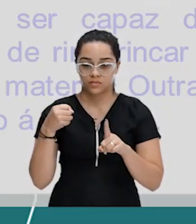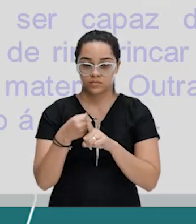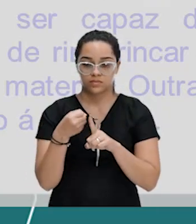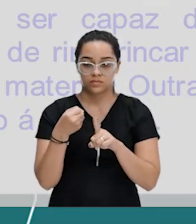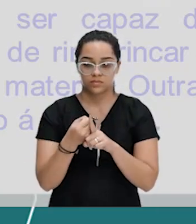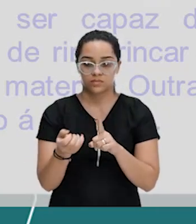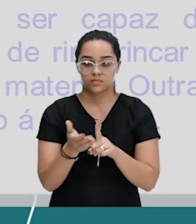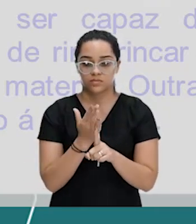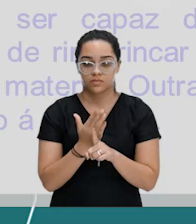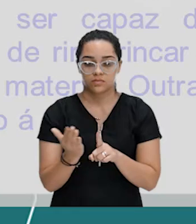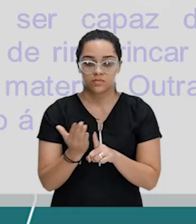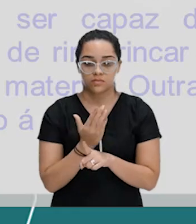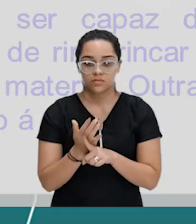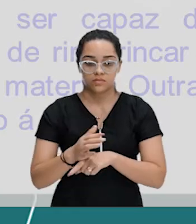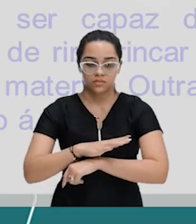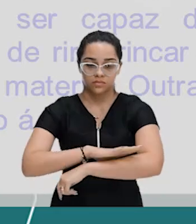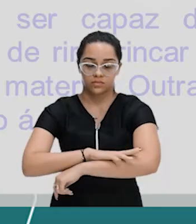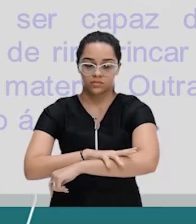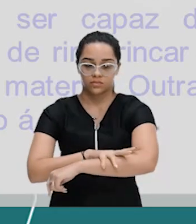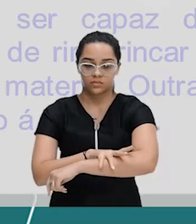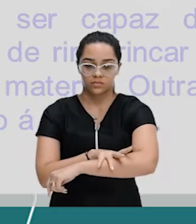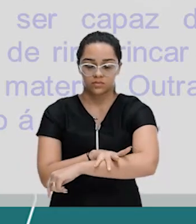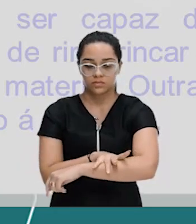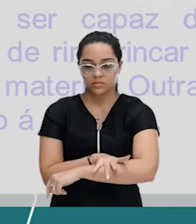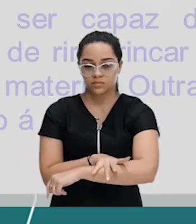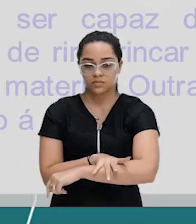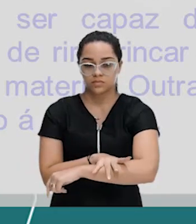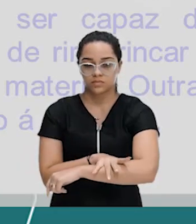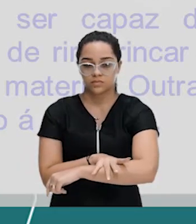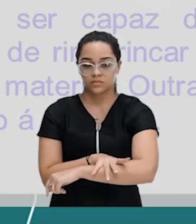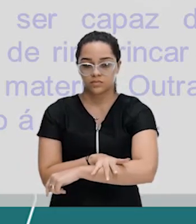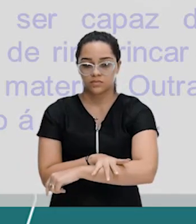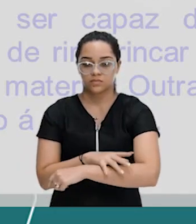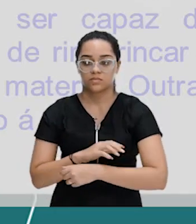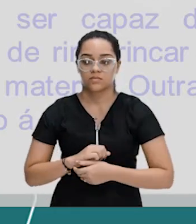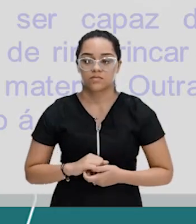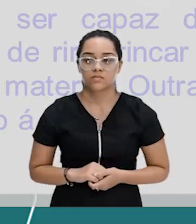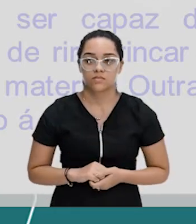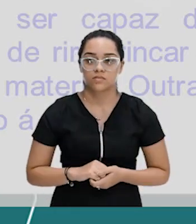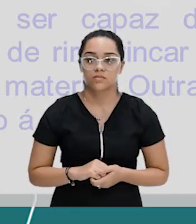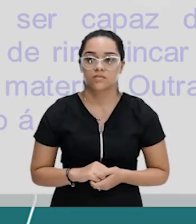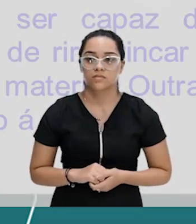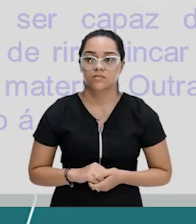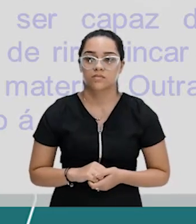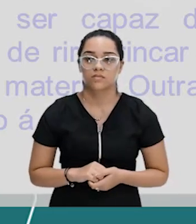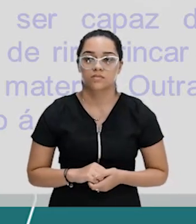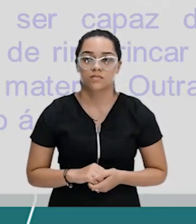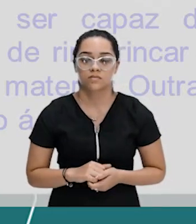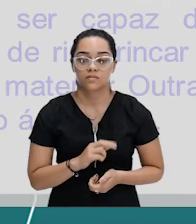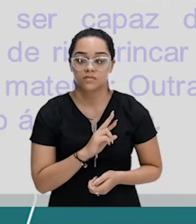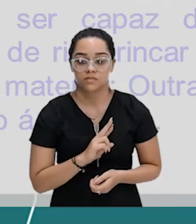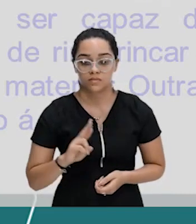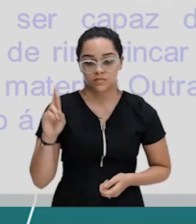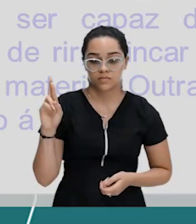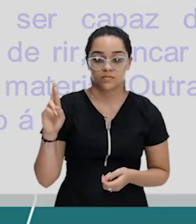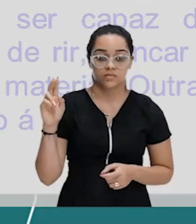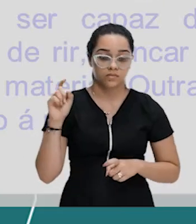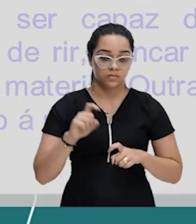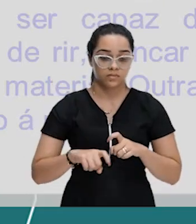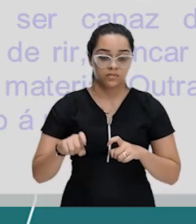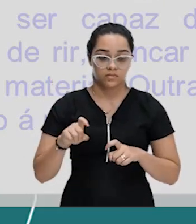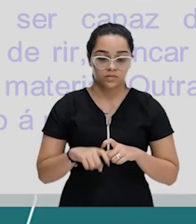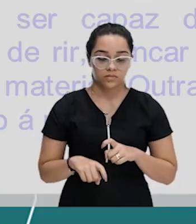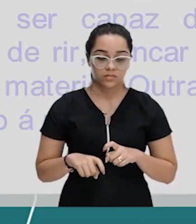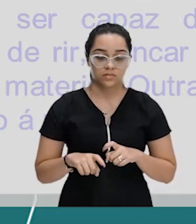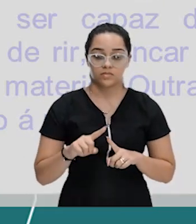física em relação à agressão e às discriminações raciais, religiosas,